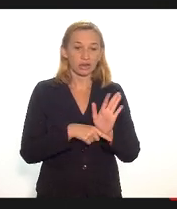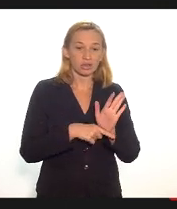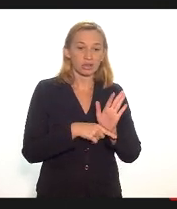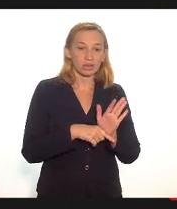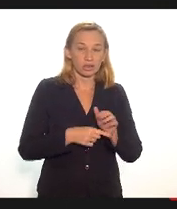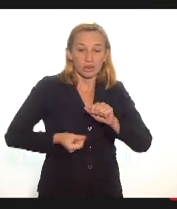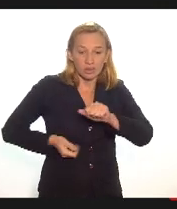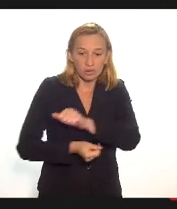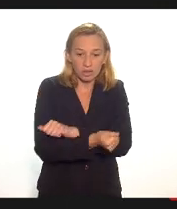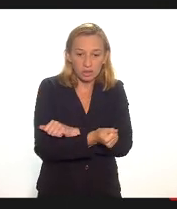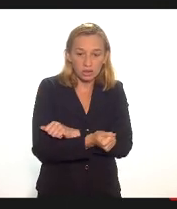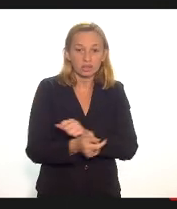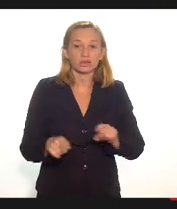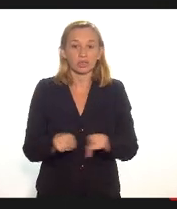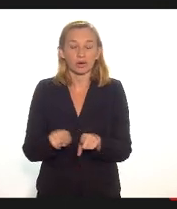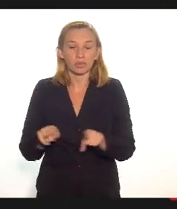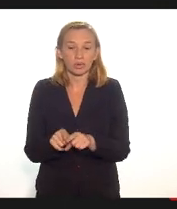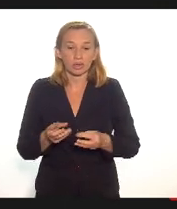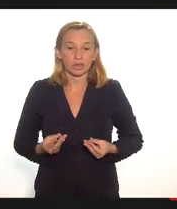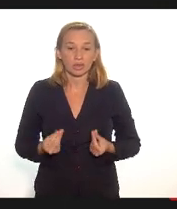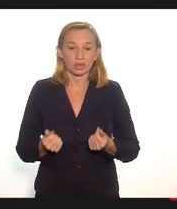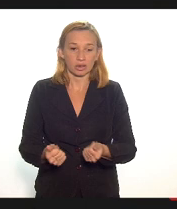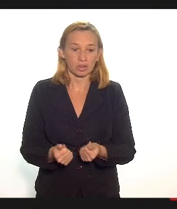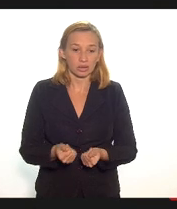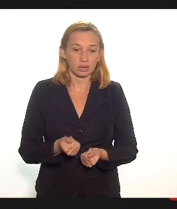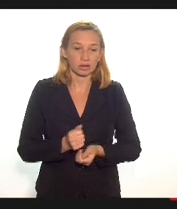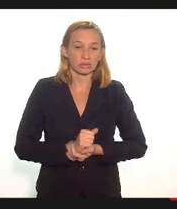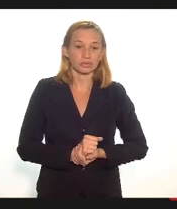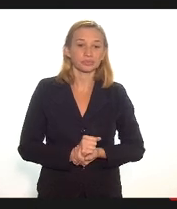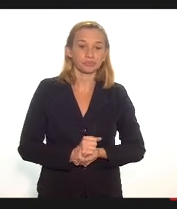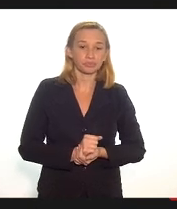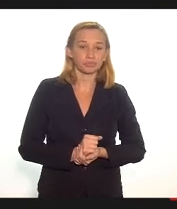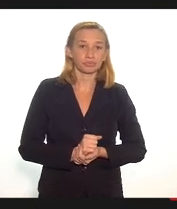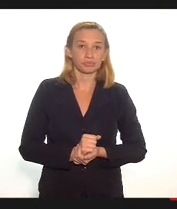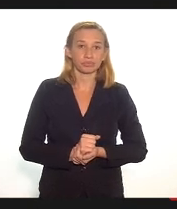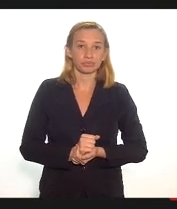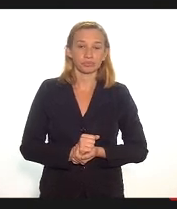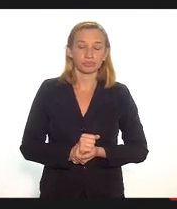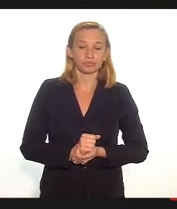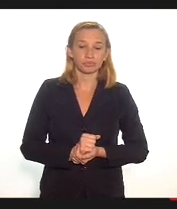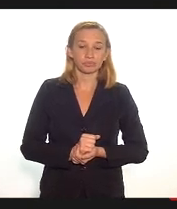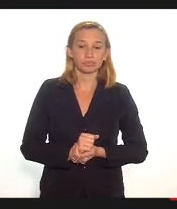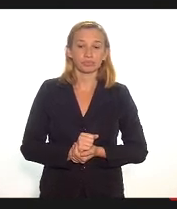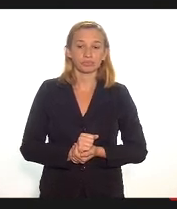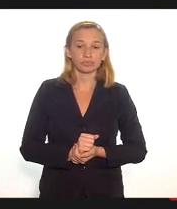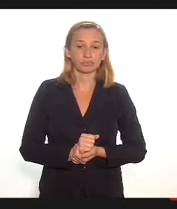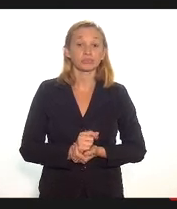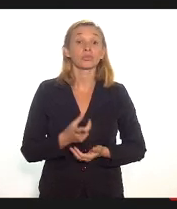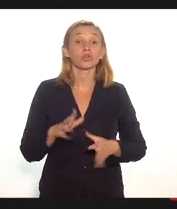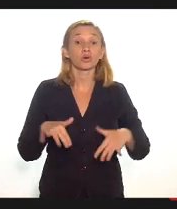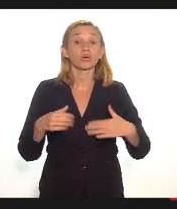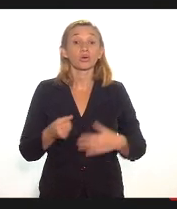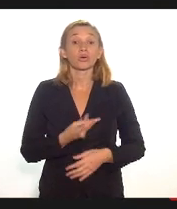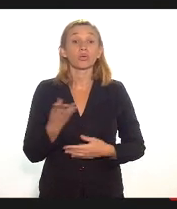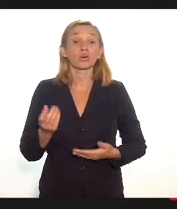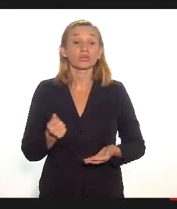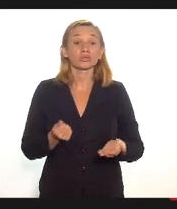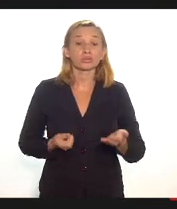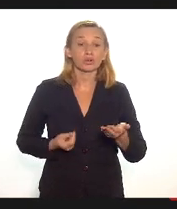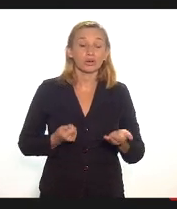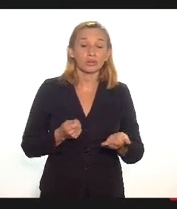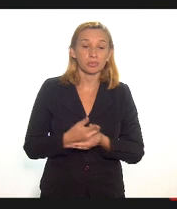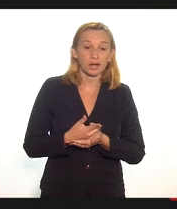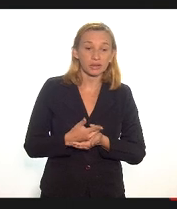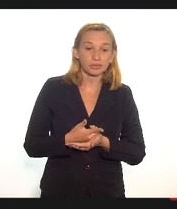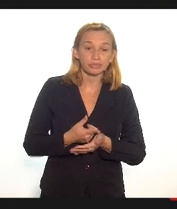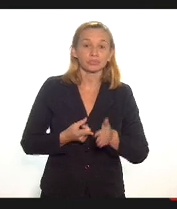incluindo gastos do SEMPS. Né? Quanto que foi gasto no SEMPS? Ou basta dizer